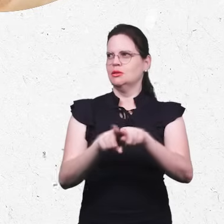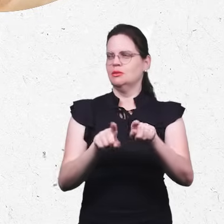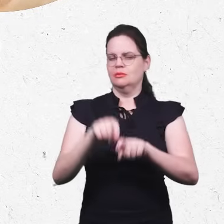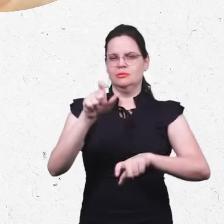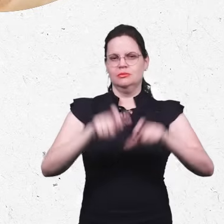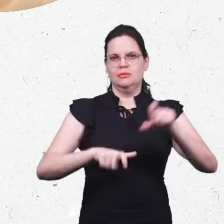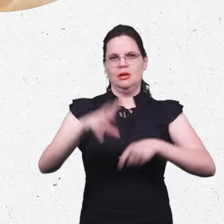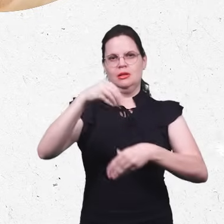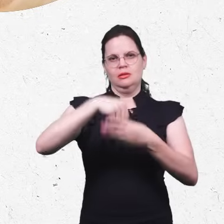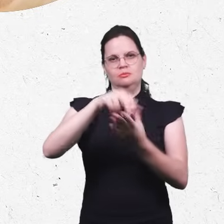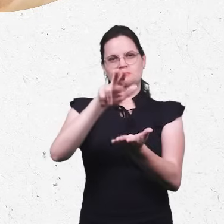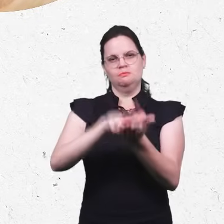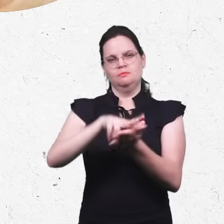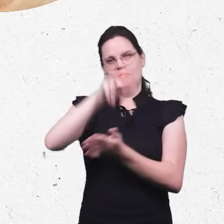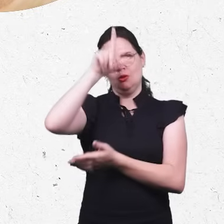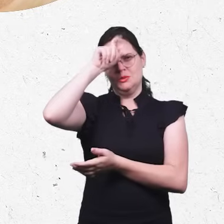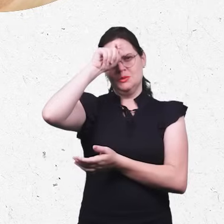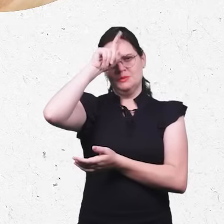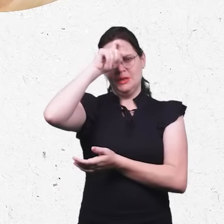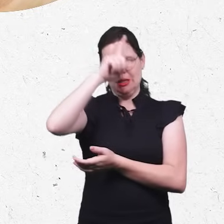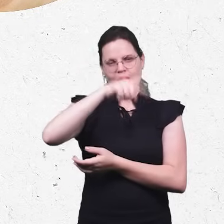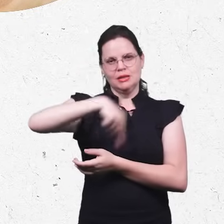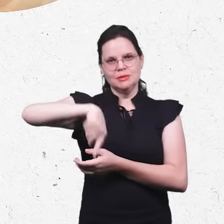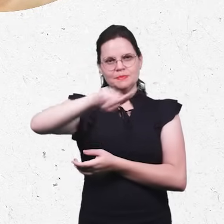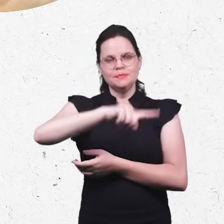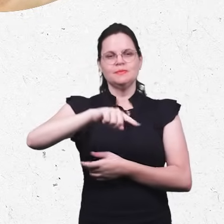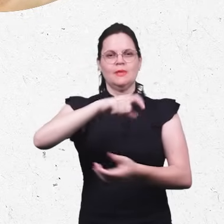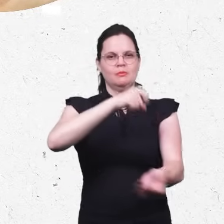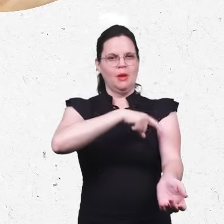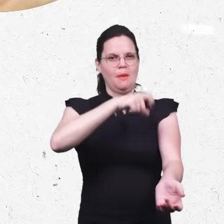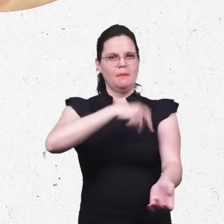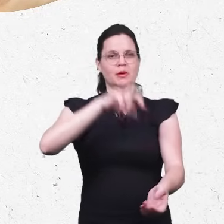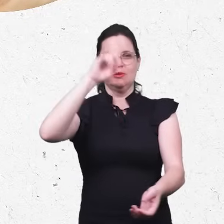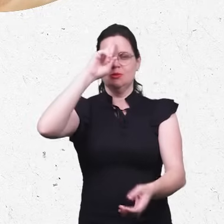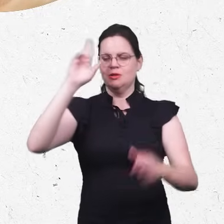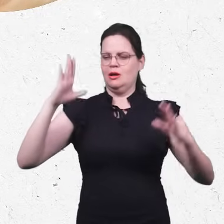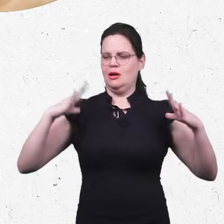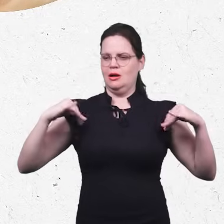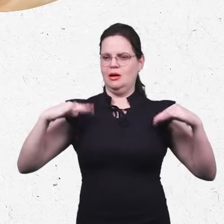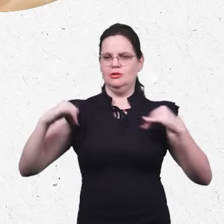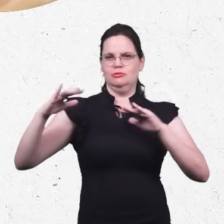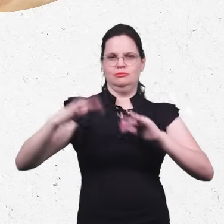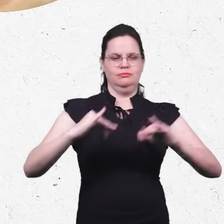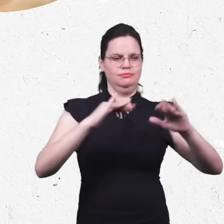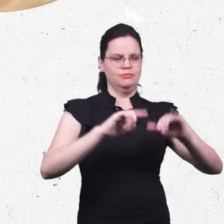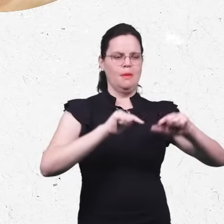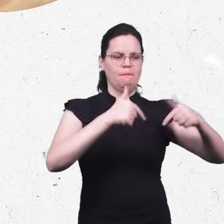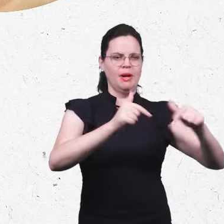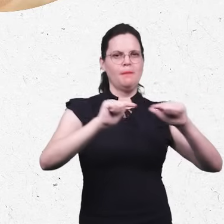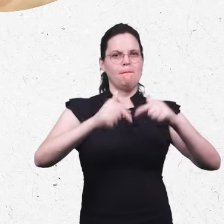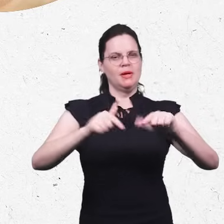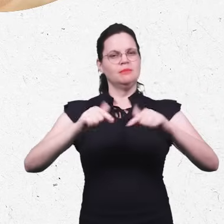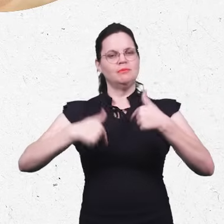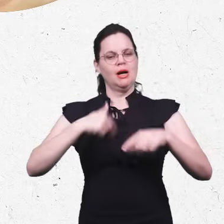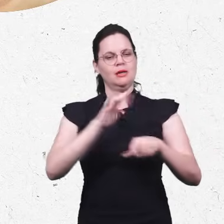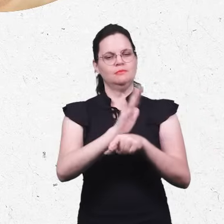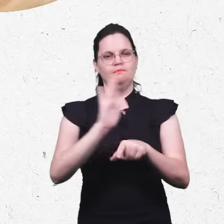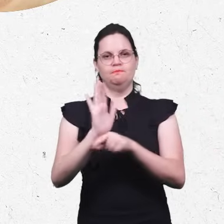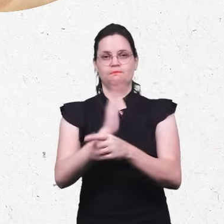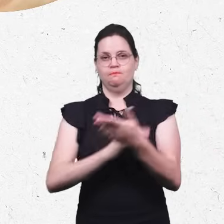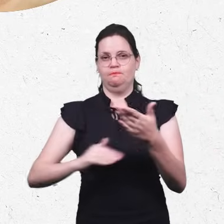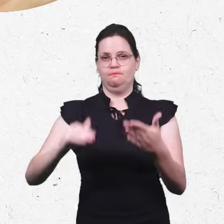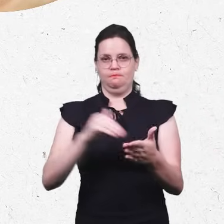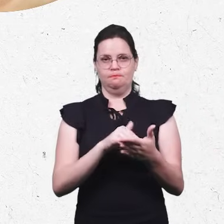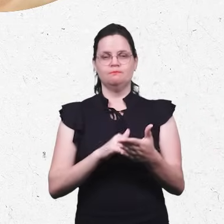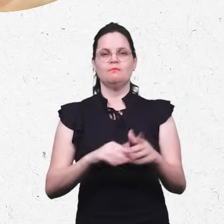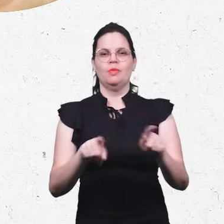aqueles, ó Deus, que se encontram acamados nas camas dos hospitais, que os seus anjos possam estar ali presentes, dando todo o livramento, dando